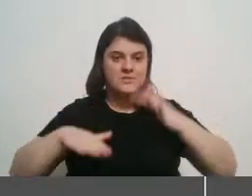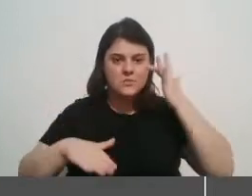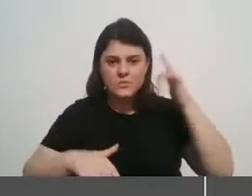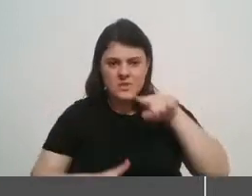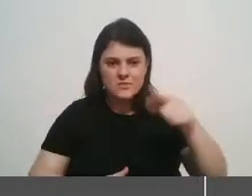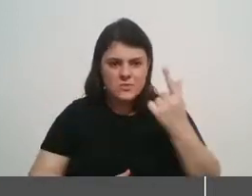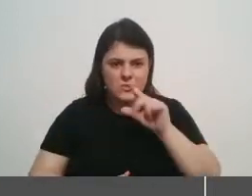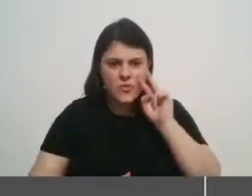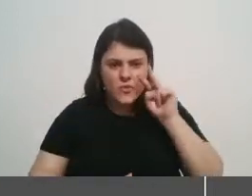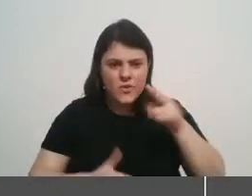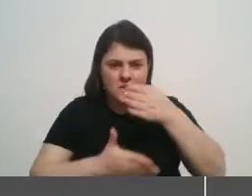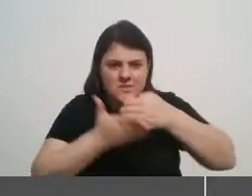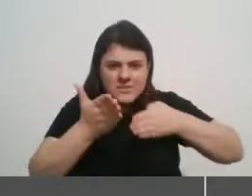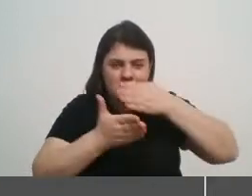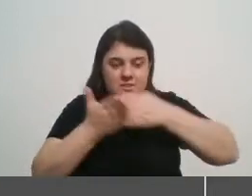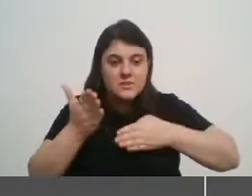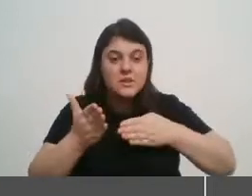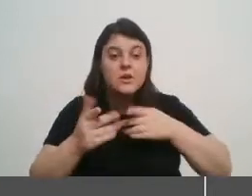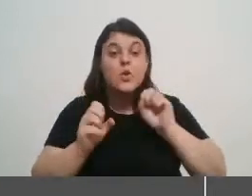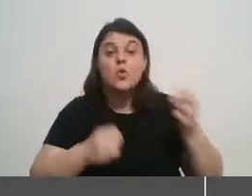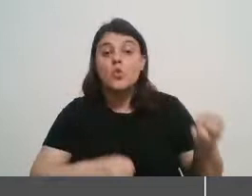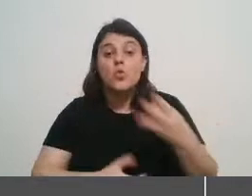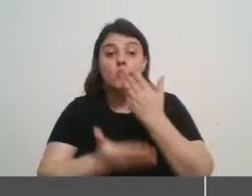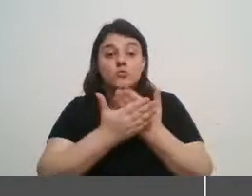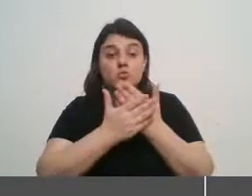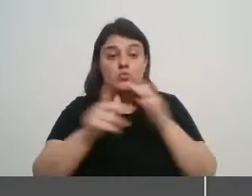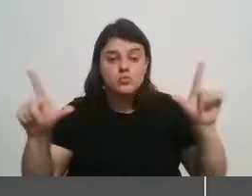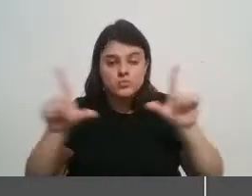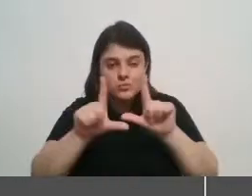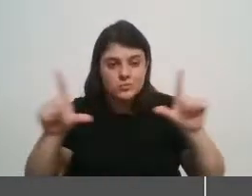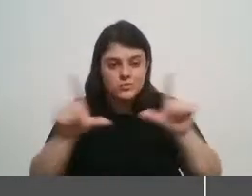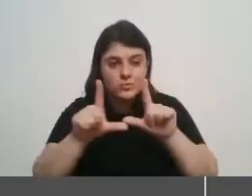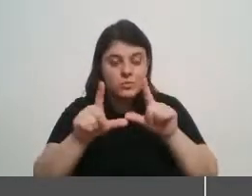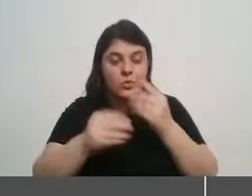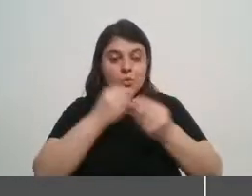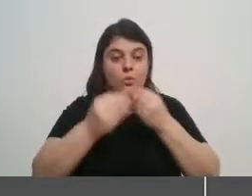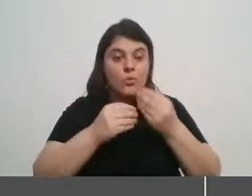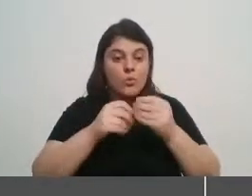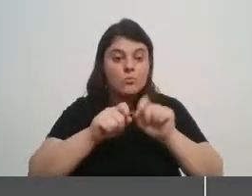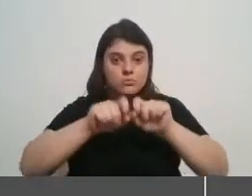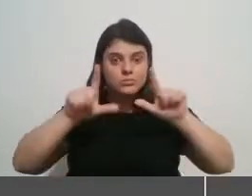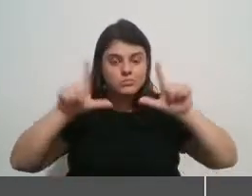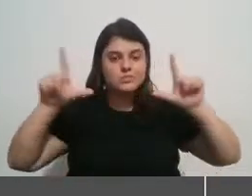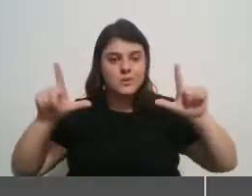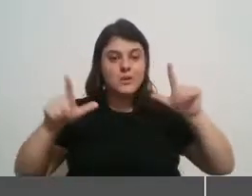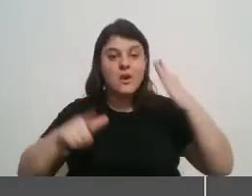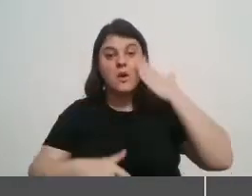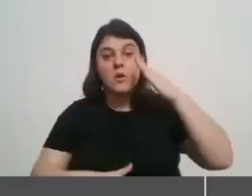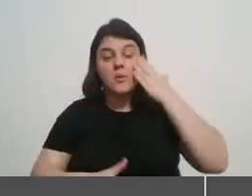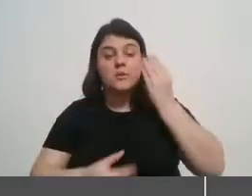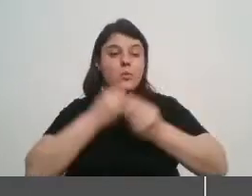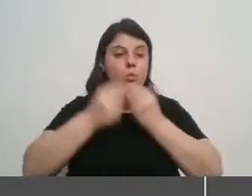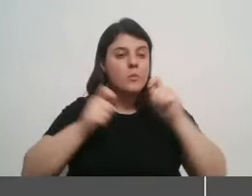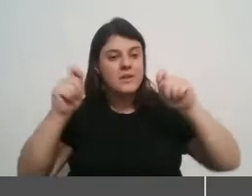ver. Que são novos estudos de enquadramento, ou seja, a ampliação era dobrada para entender que enquadramentos poderiam